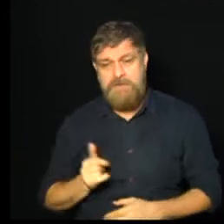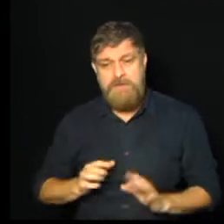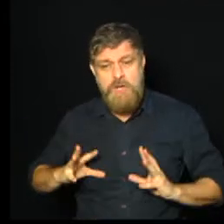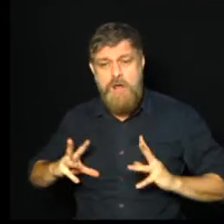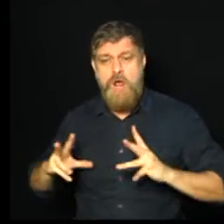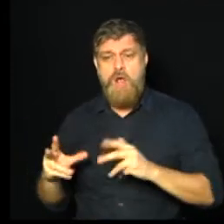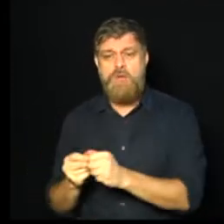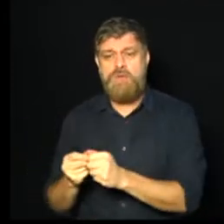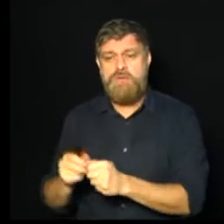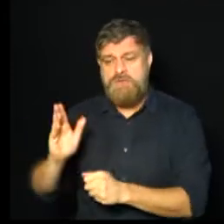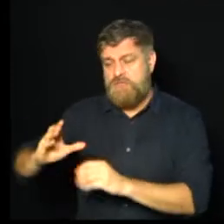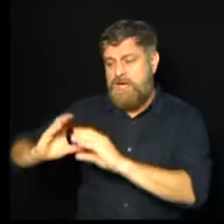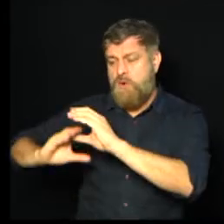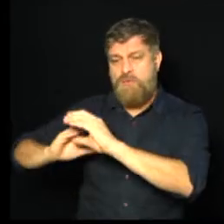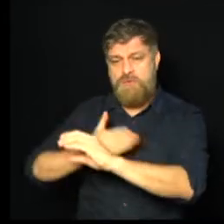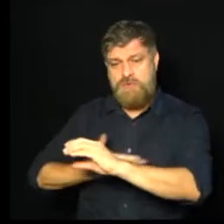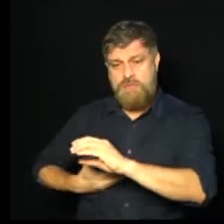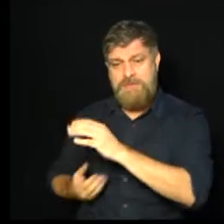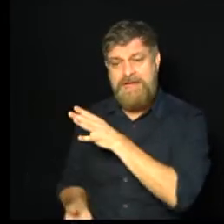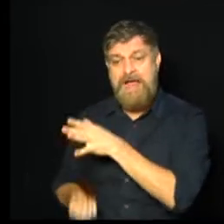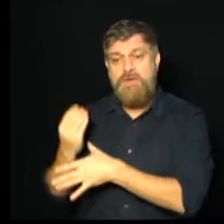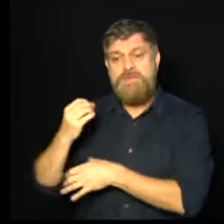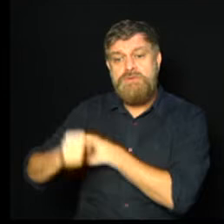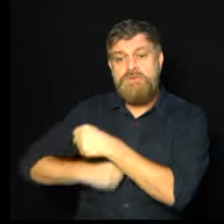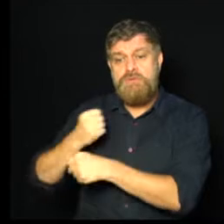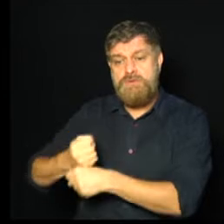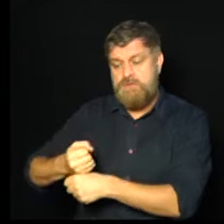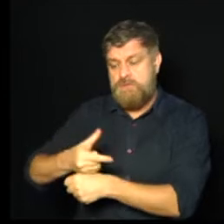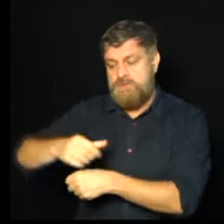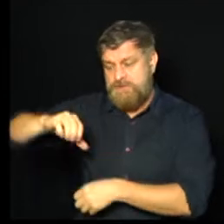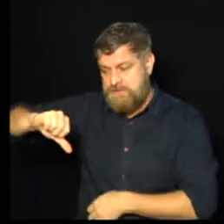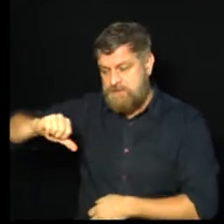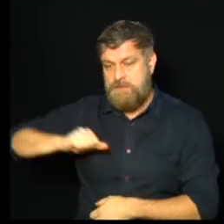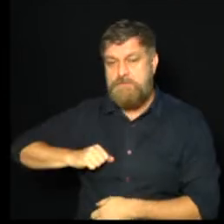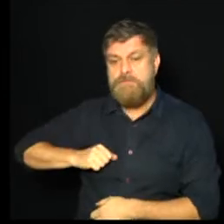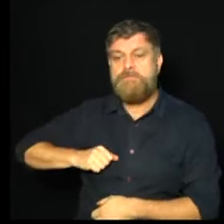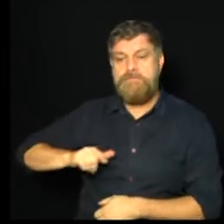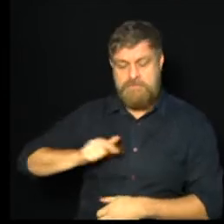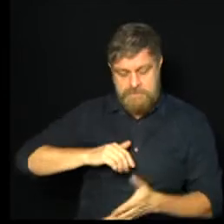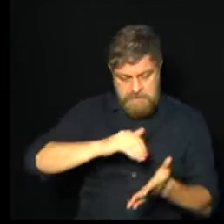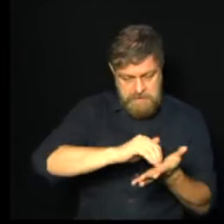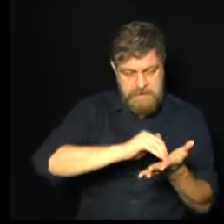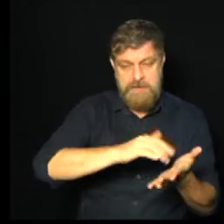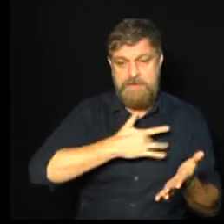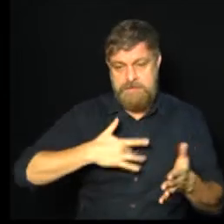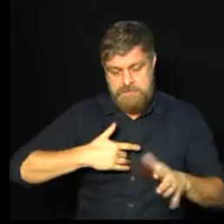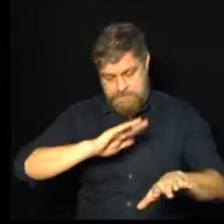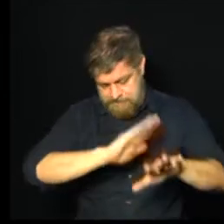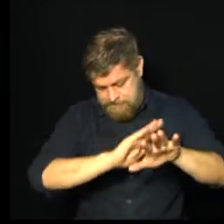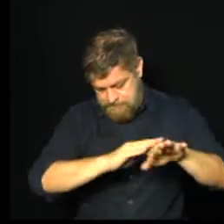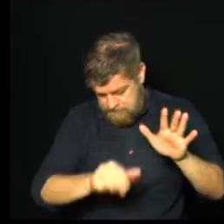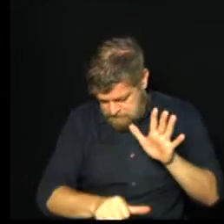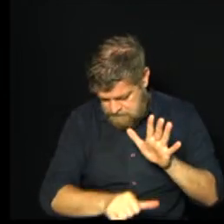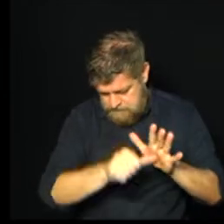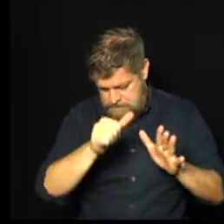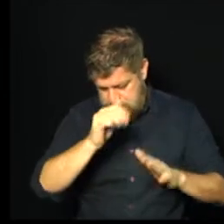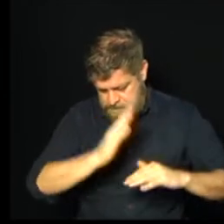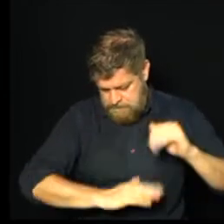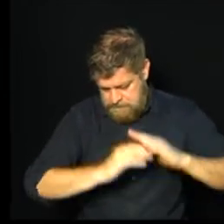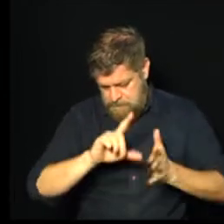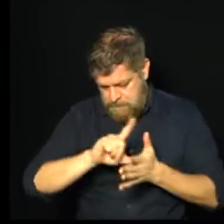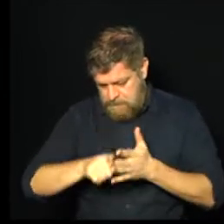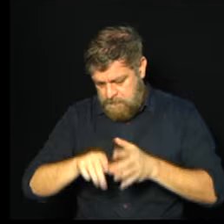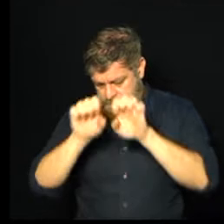de um concurso realizado em 2019. E isso foi feito pela Secretaria de Saúde primeiro e depois pela Rede Mário